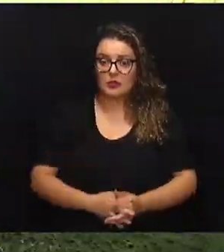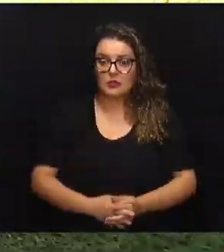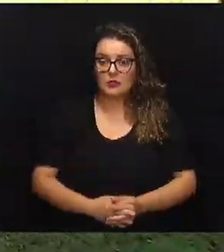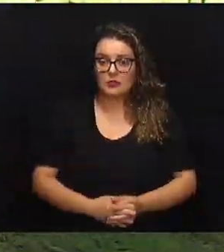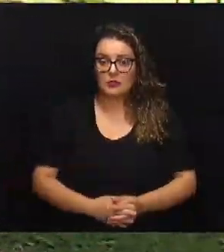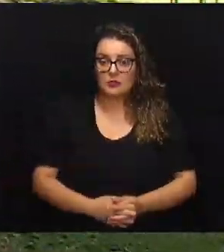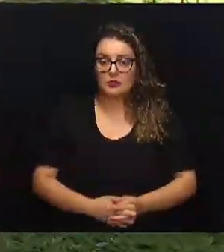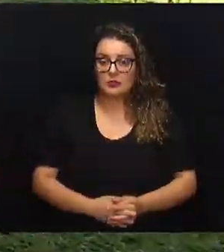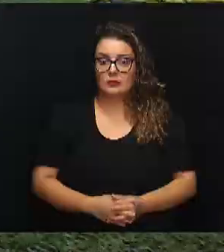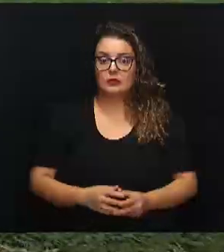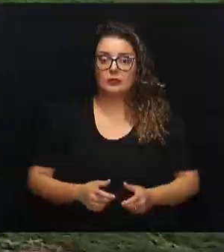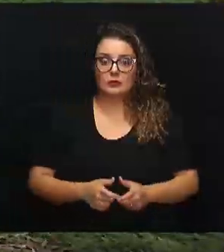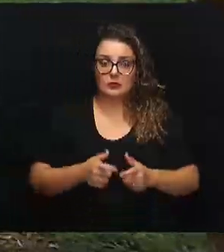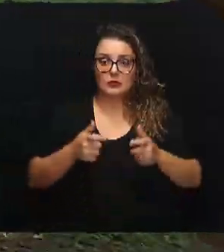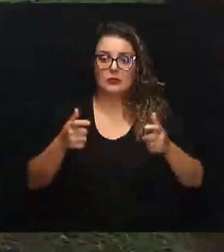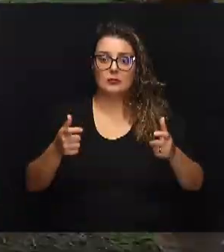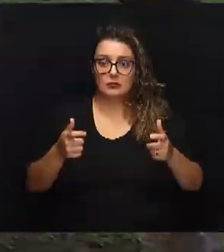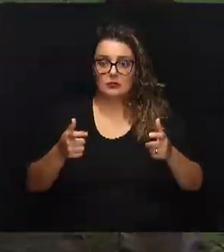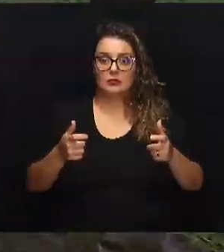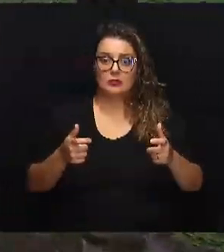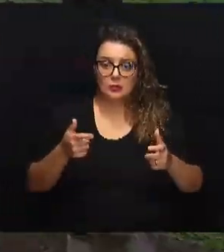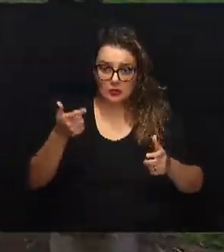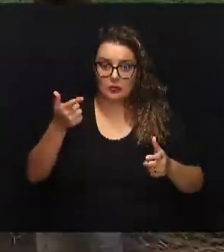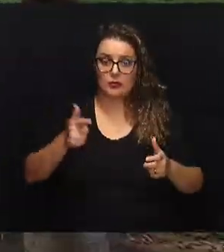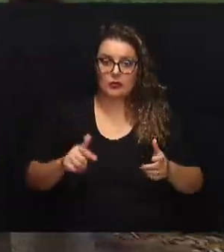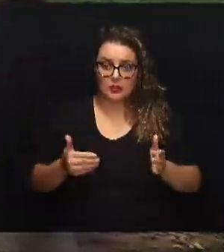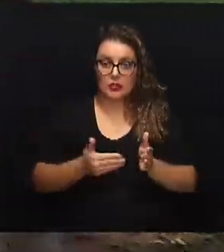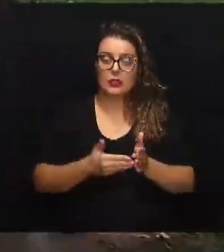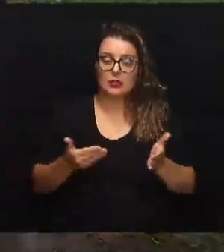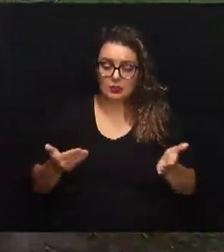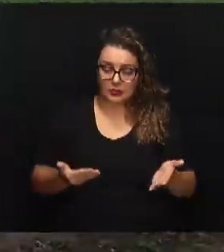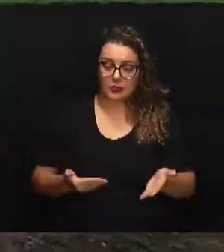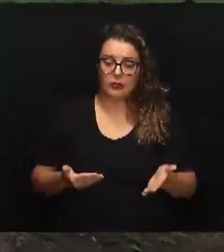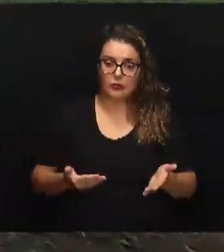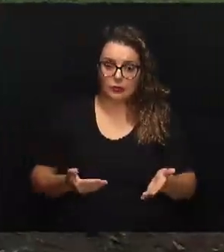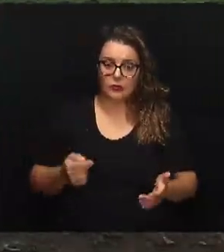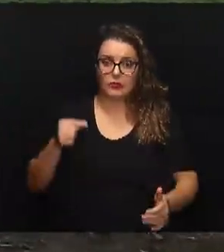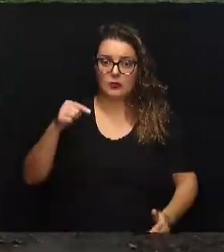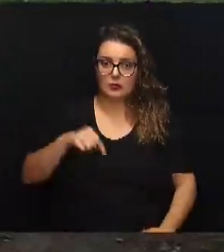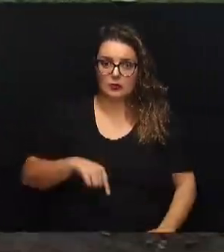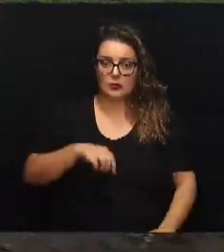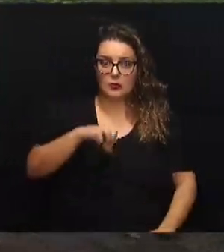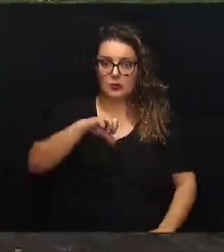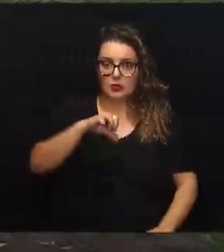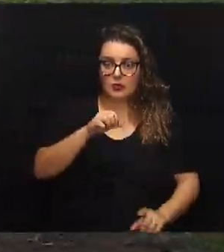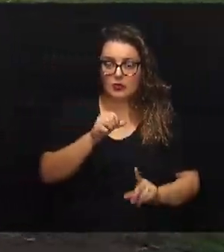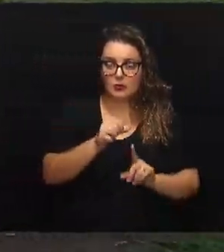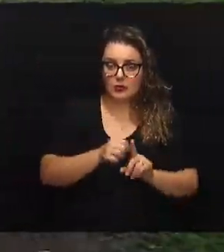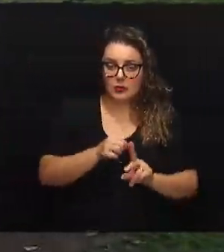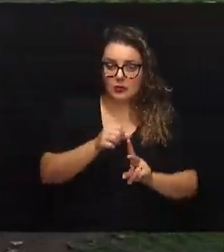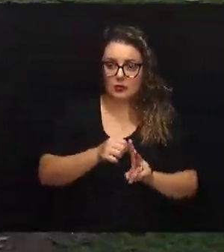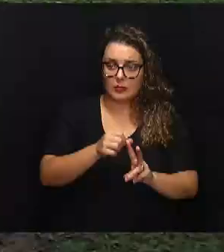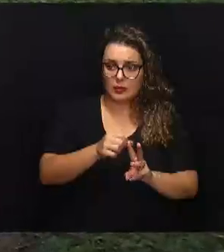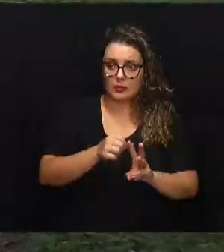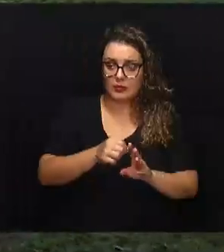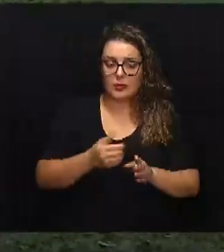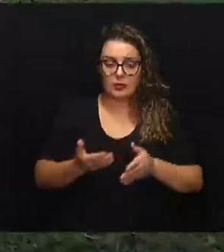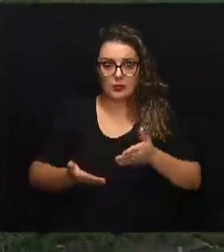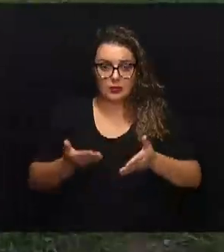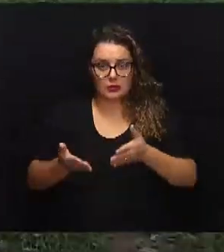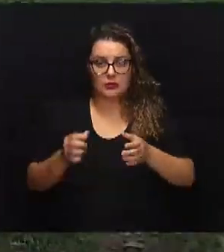Uma grande maioria está de pé até hoje, né? Aqui passaram 9 meses fazendo o seu